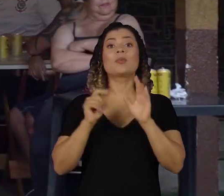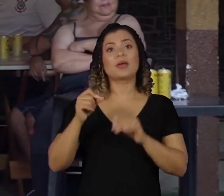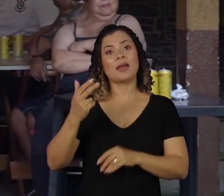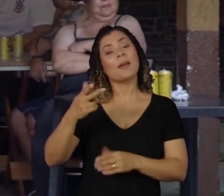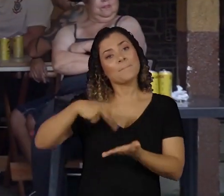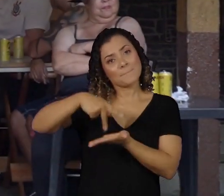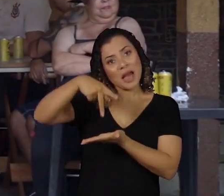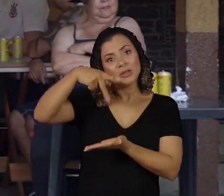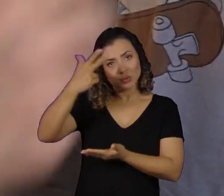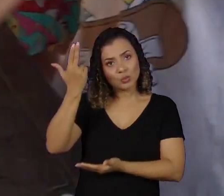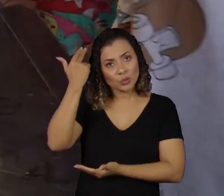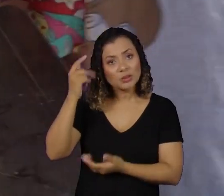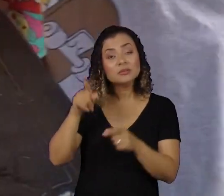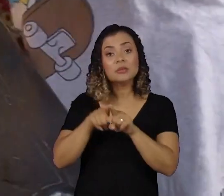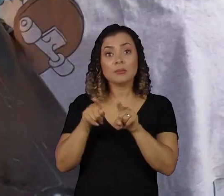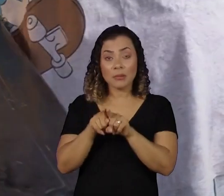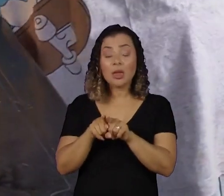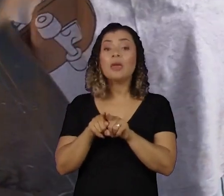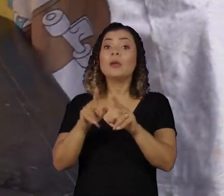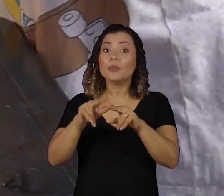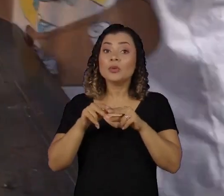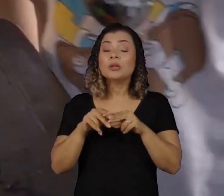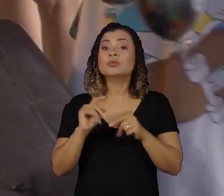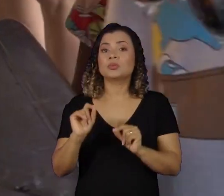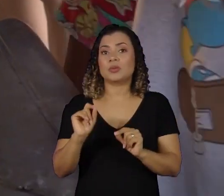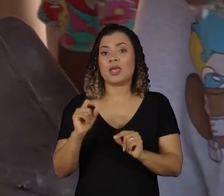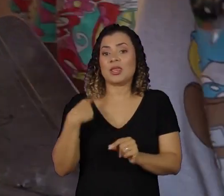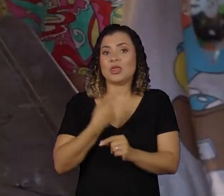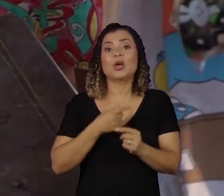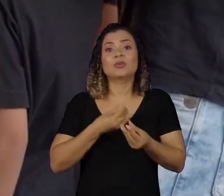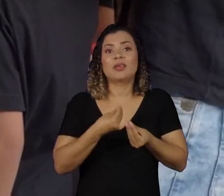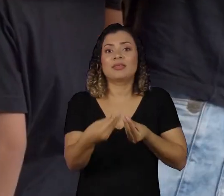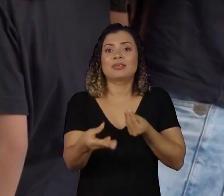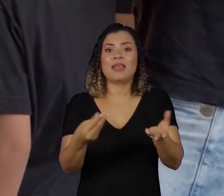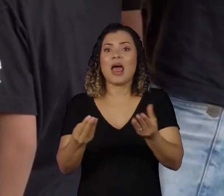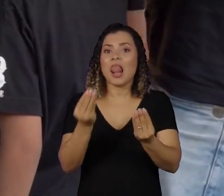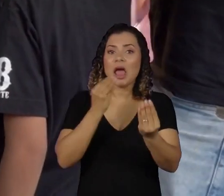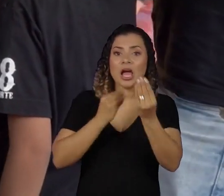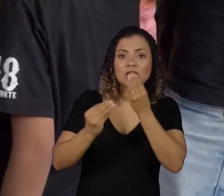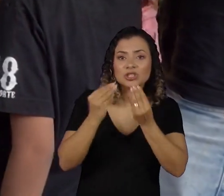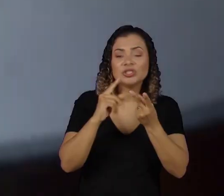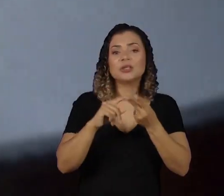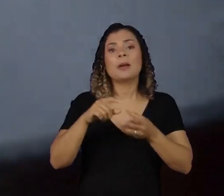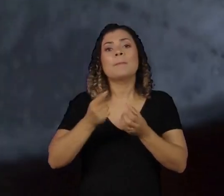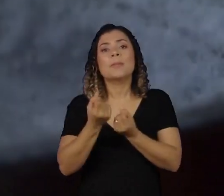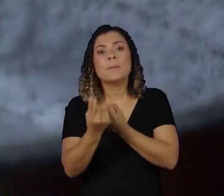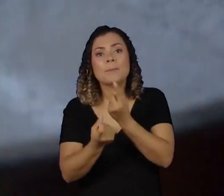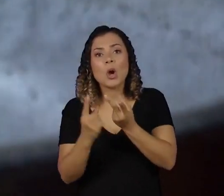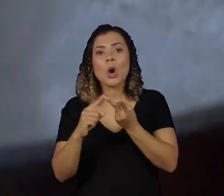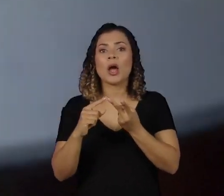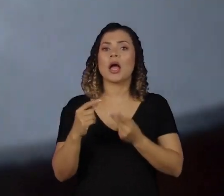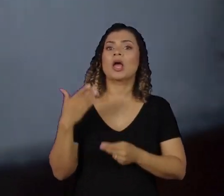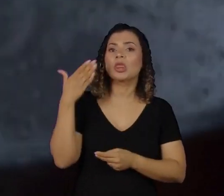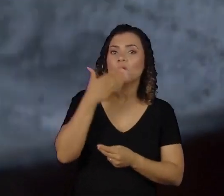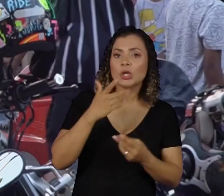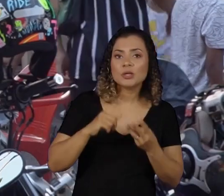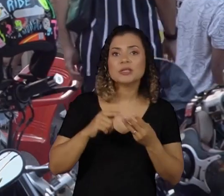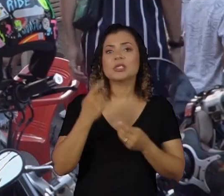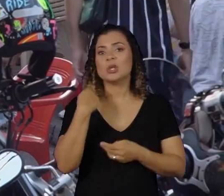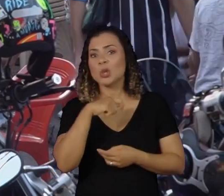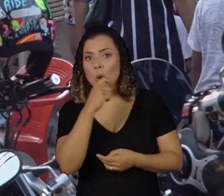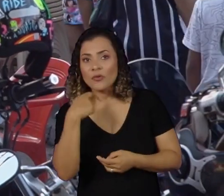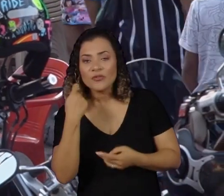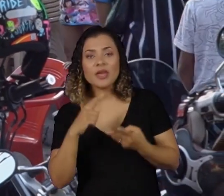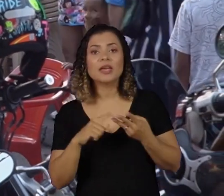domingo depois da Páscoa, a gente serve lanche, pipoca, algodão doce, sorvete, e